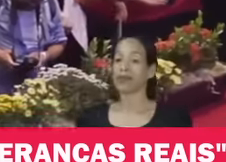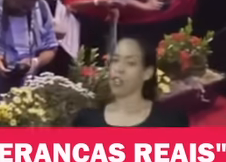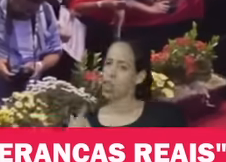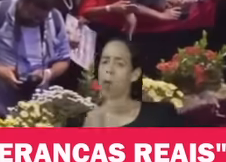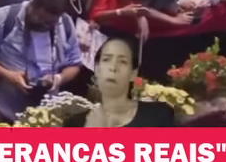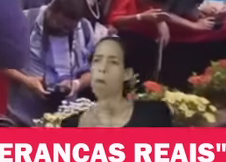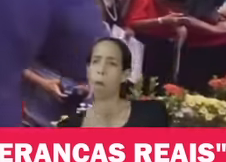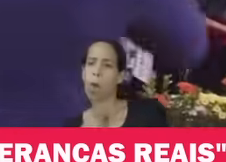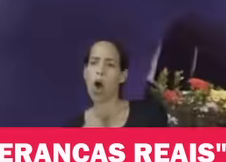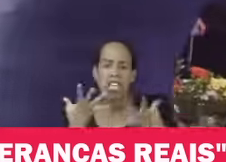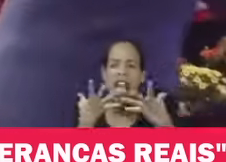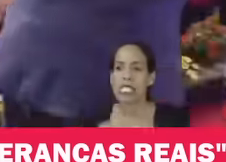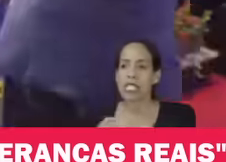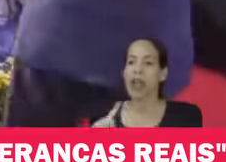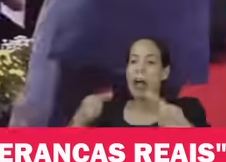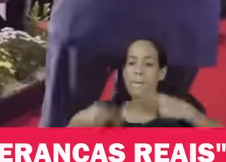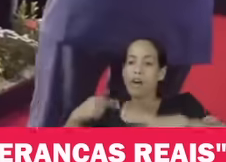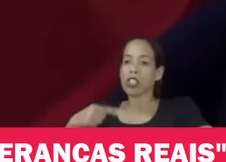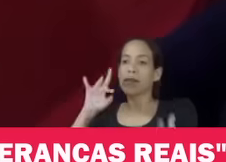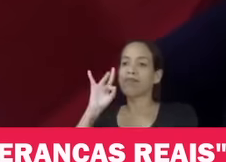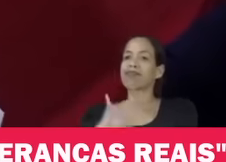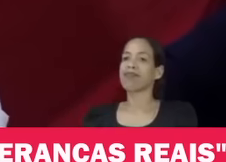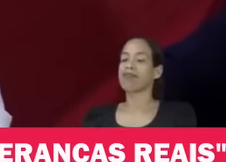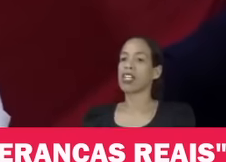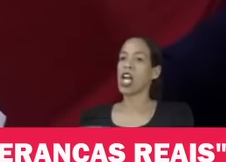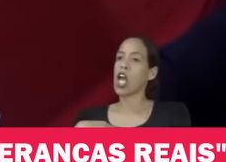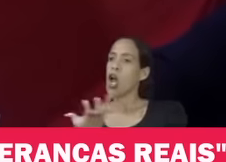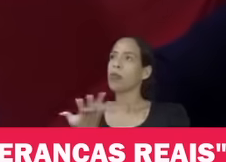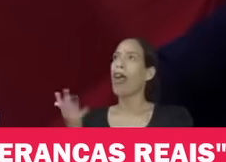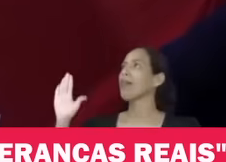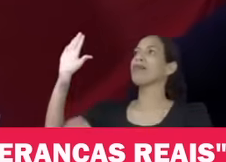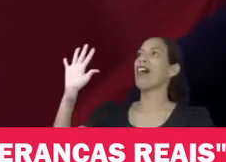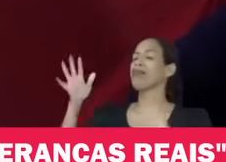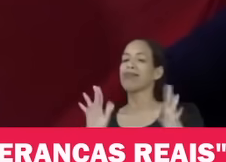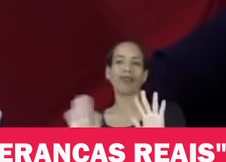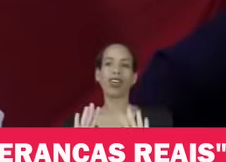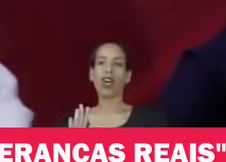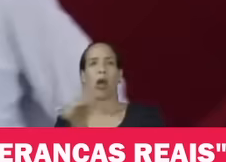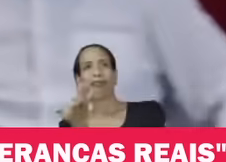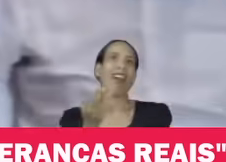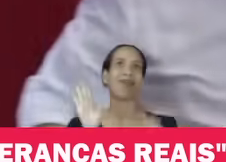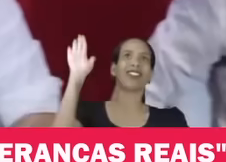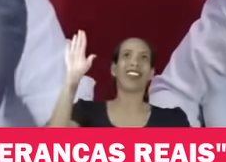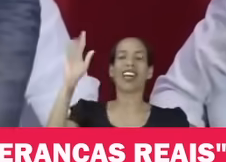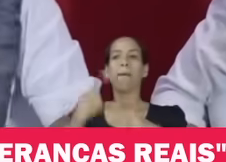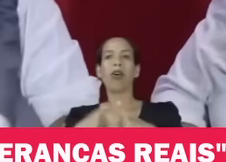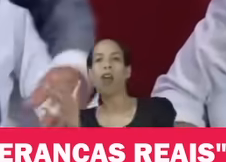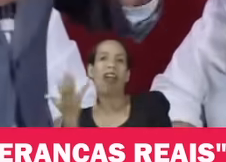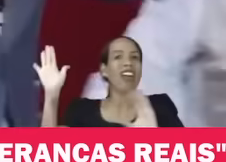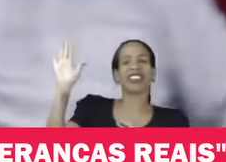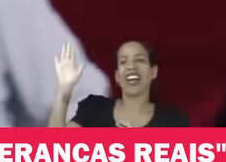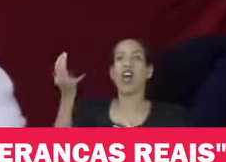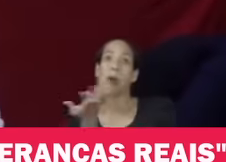gente não pode aceitar a política de fato consumado. Eu quero me lançar, eu vou me lançar. Eu quero me lançar porque eu quero ser